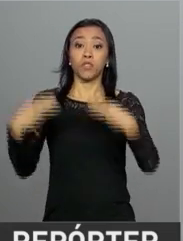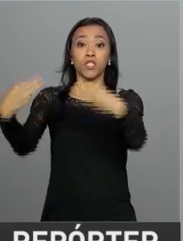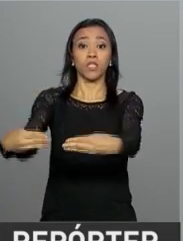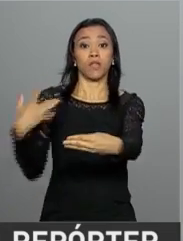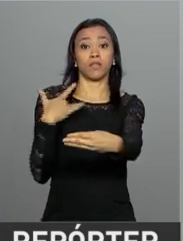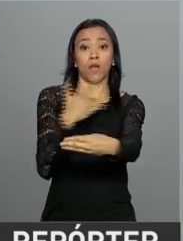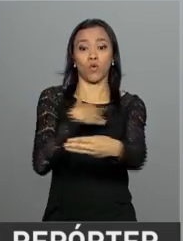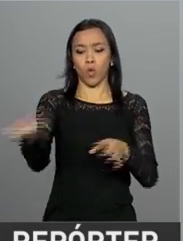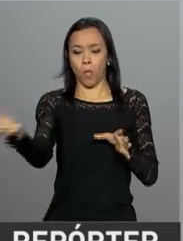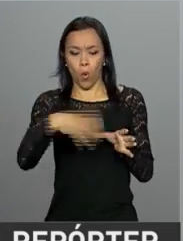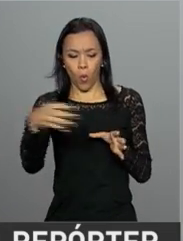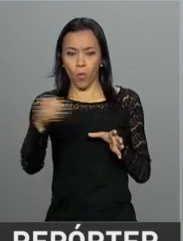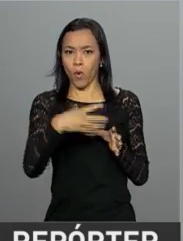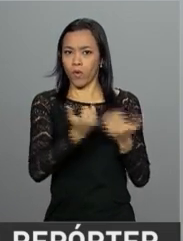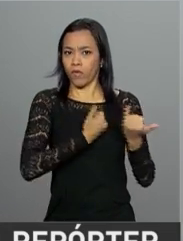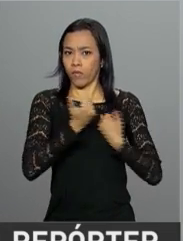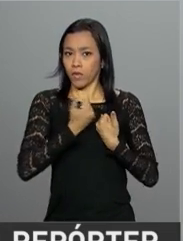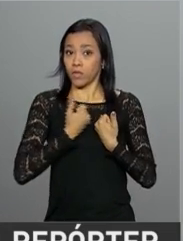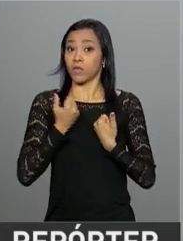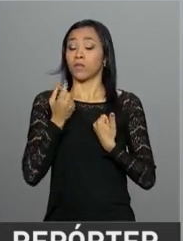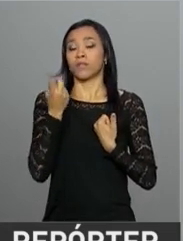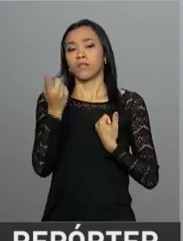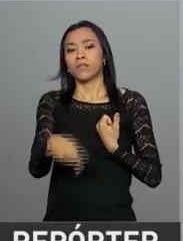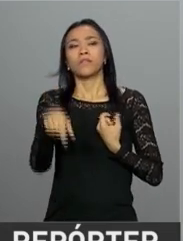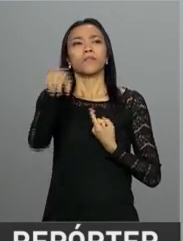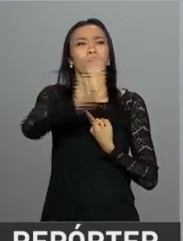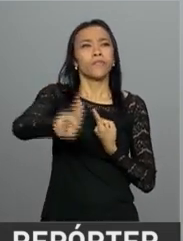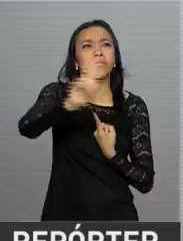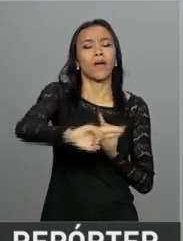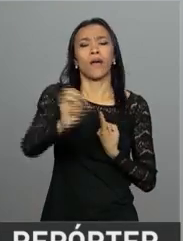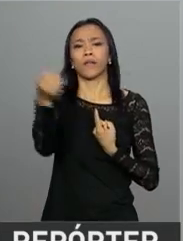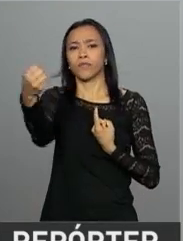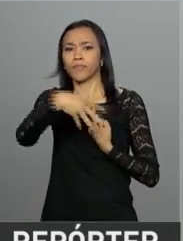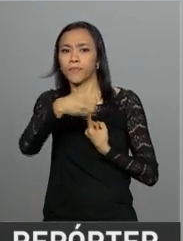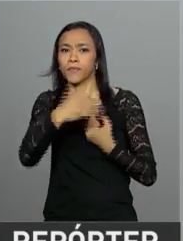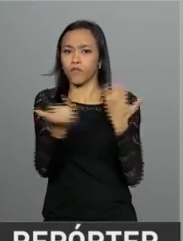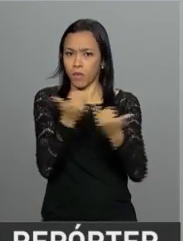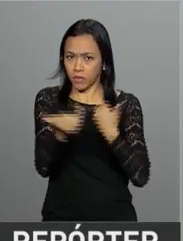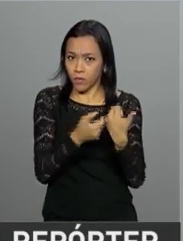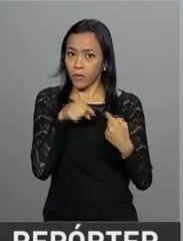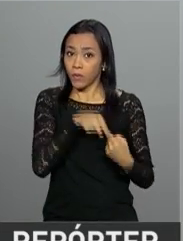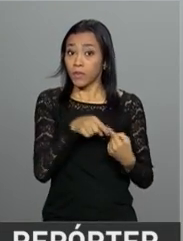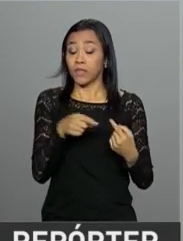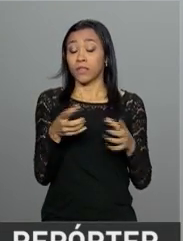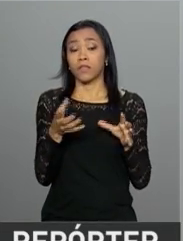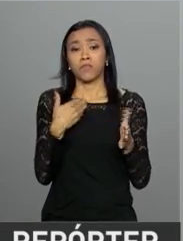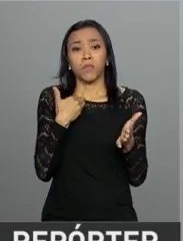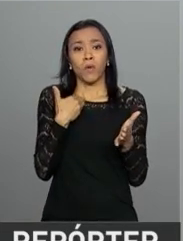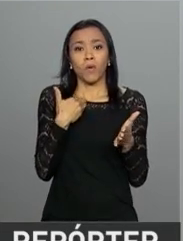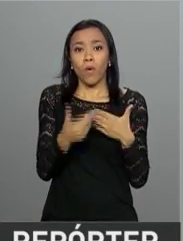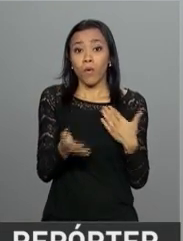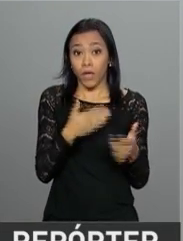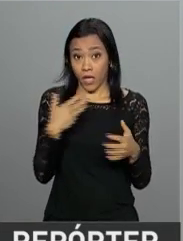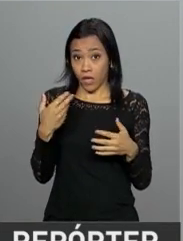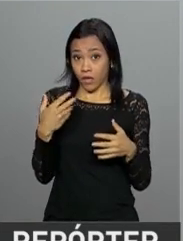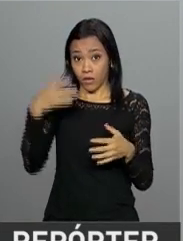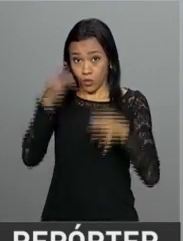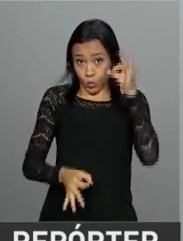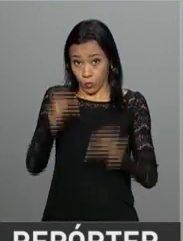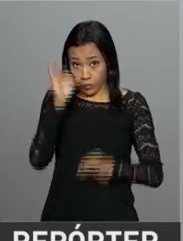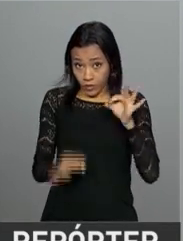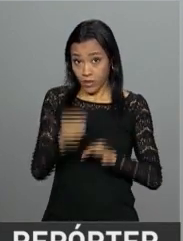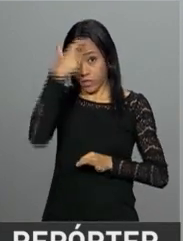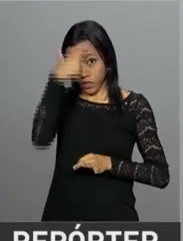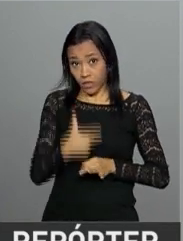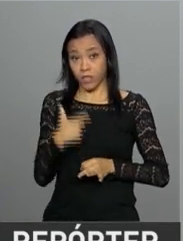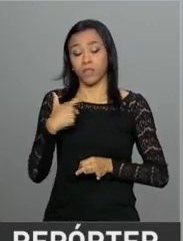pareceres, dados científicos de academias e universidades que estarão à disposição de qualquer juiz brasileiro, sobretudo